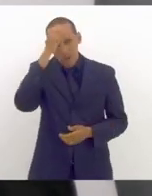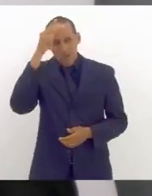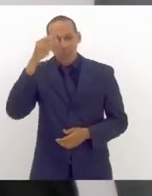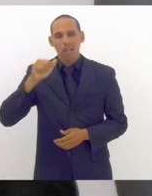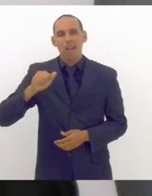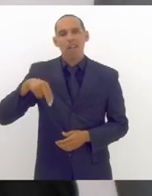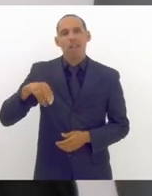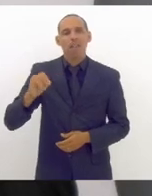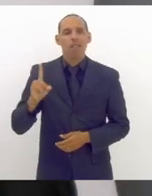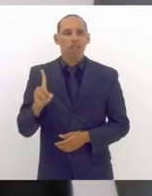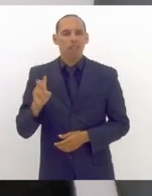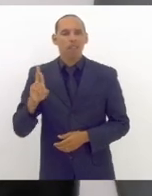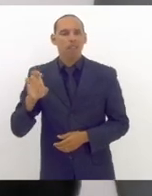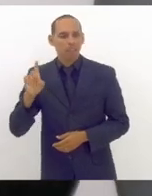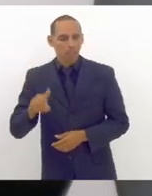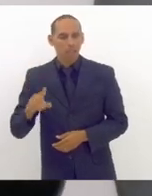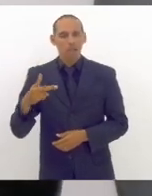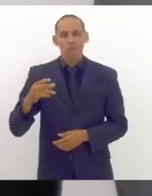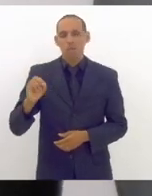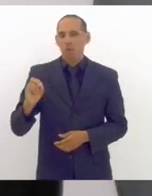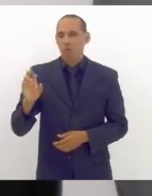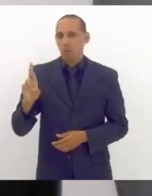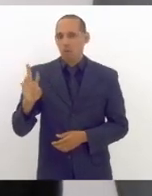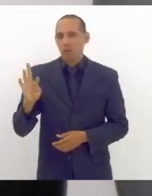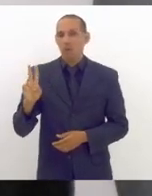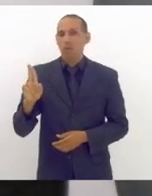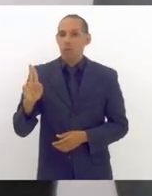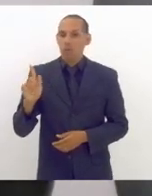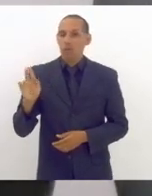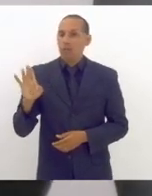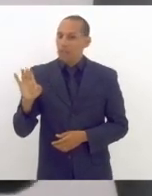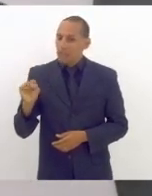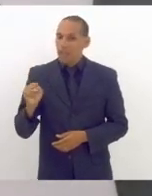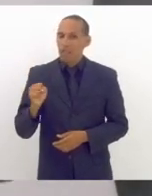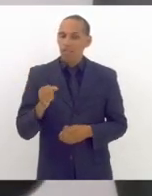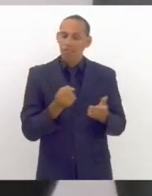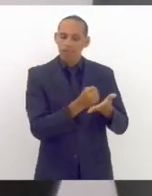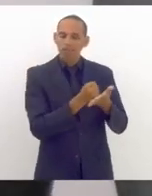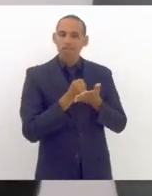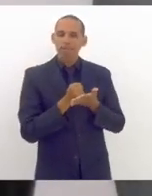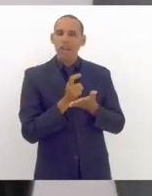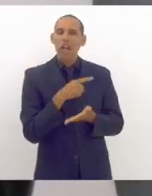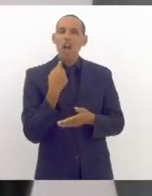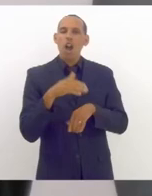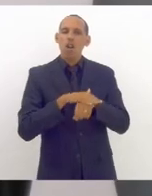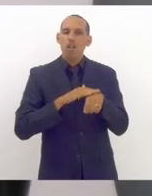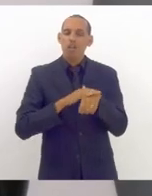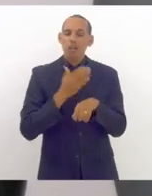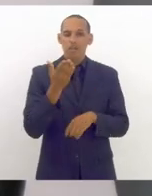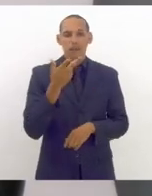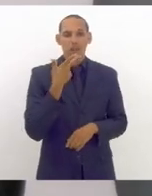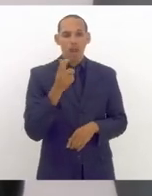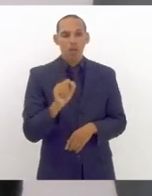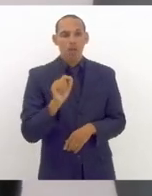português para que pudéssemos conversar já que nós o senhor tocou na questão do ICMS do